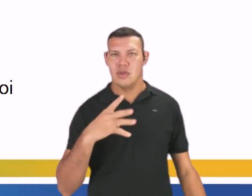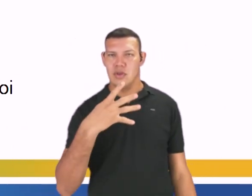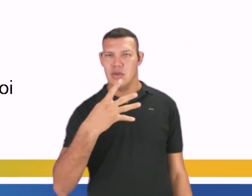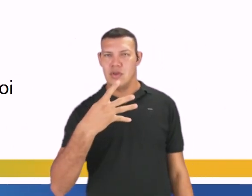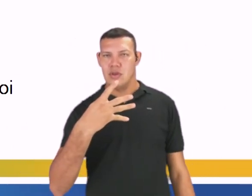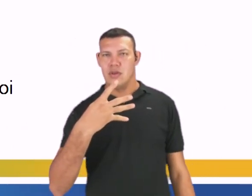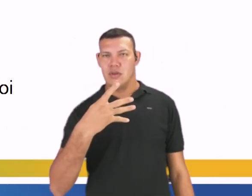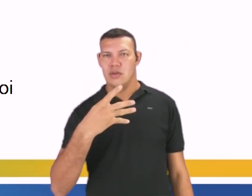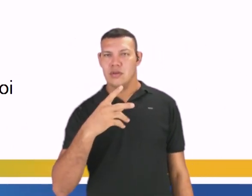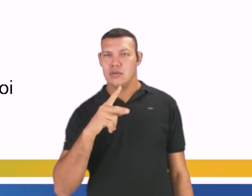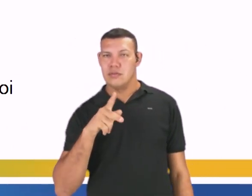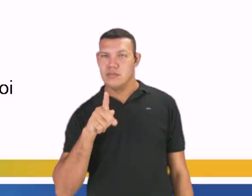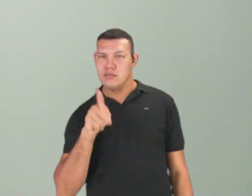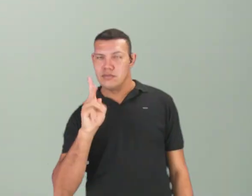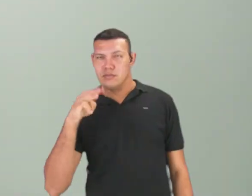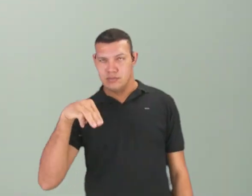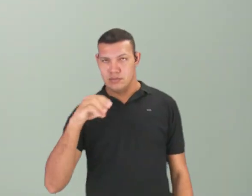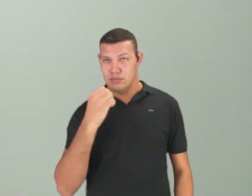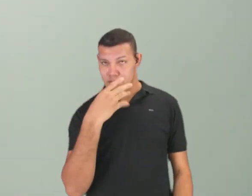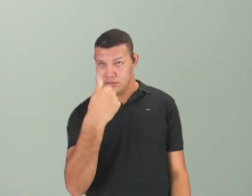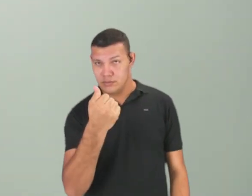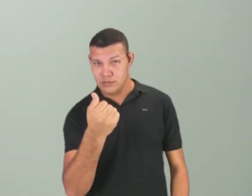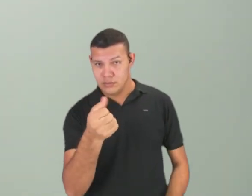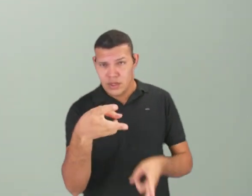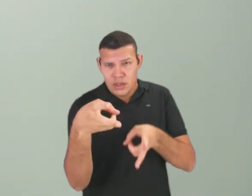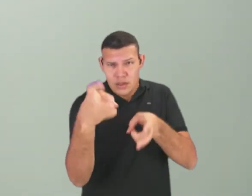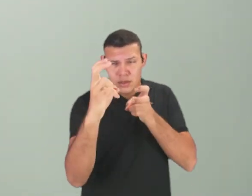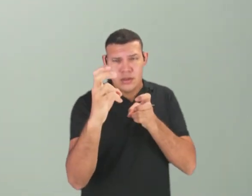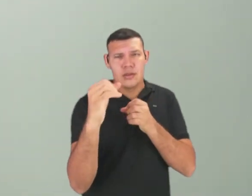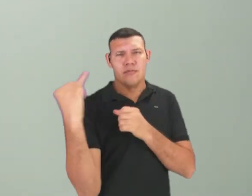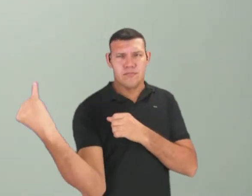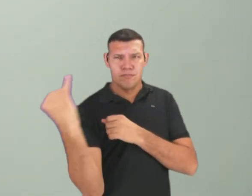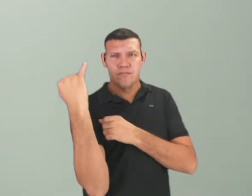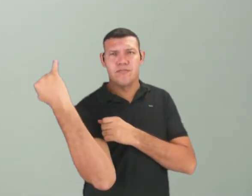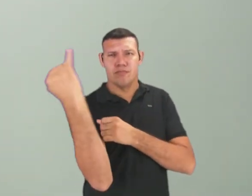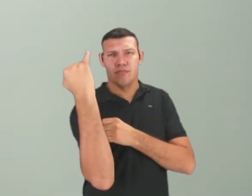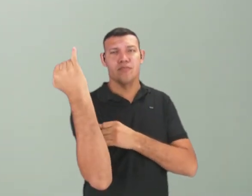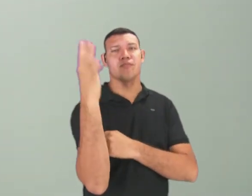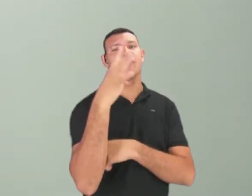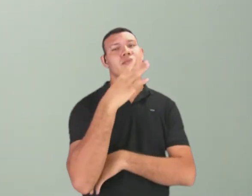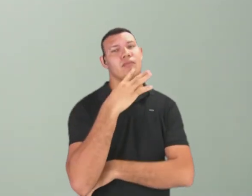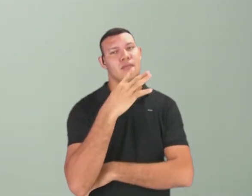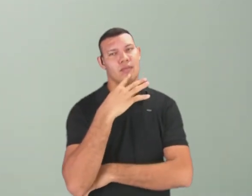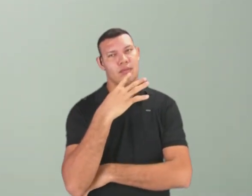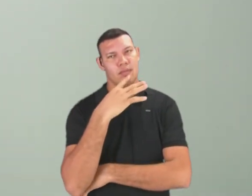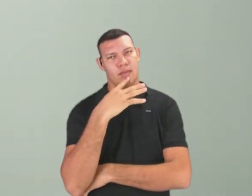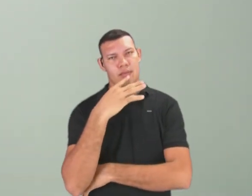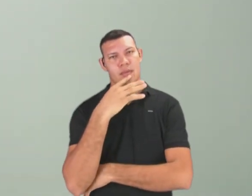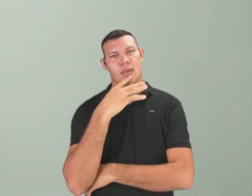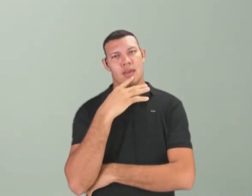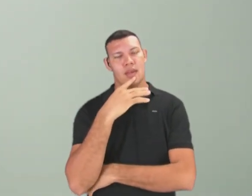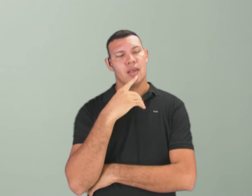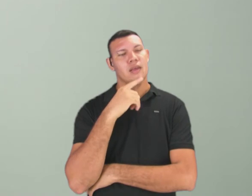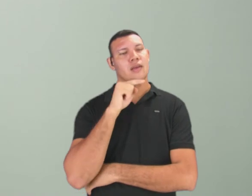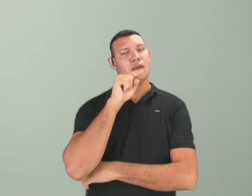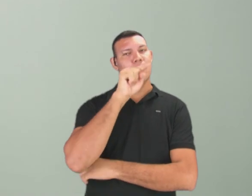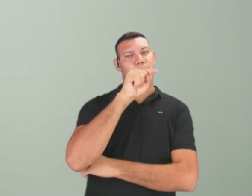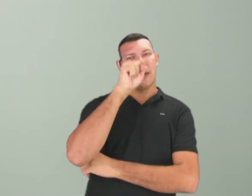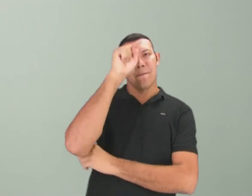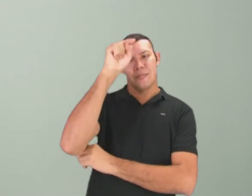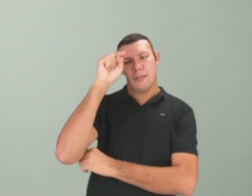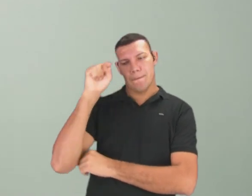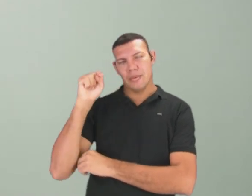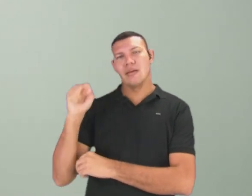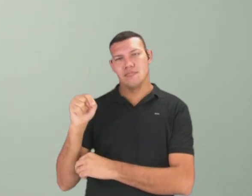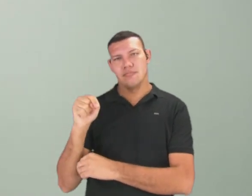km. Tudo bem, gente? Então percebam a importância de conhecer aqueles pontos importantes do estudo